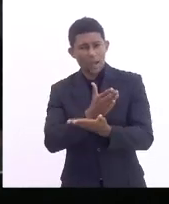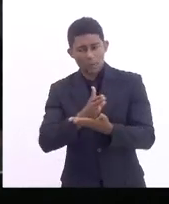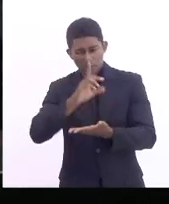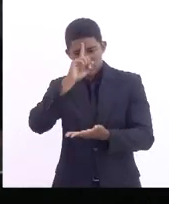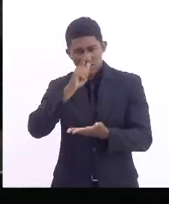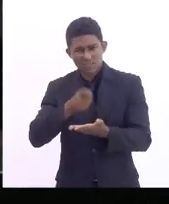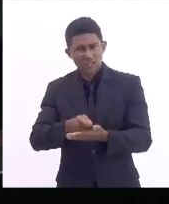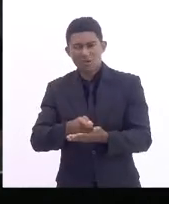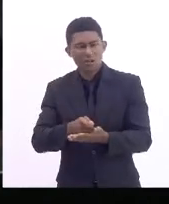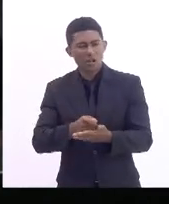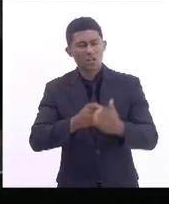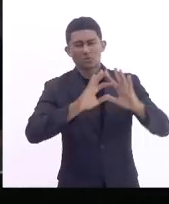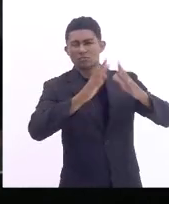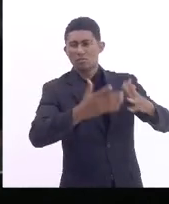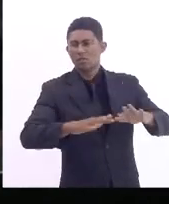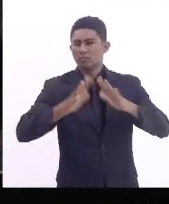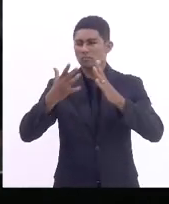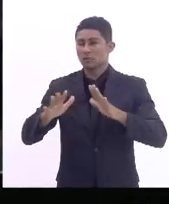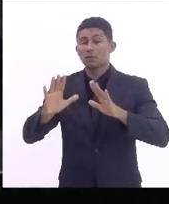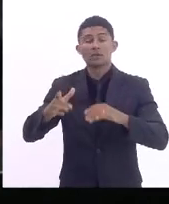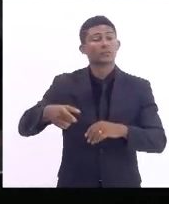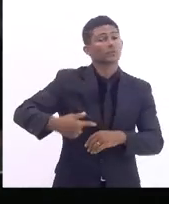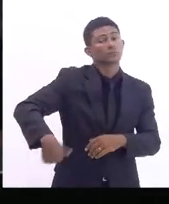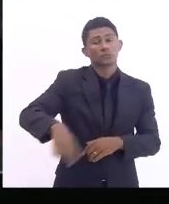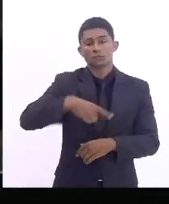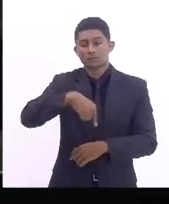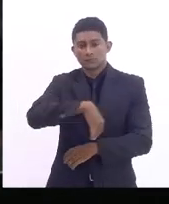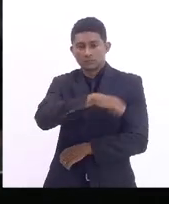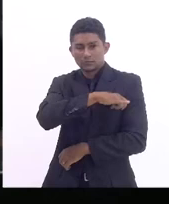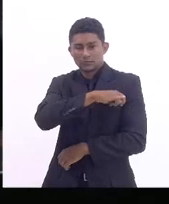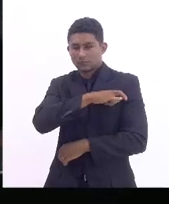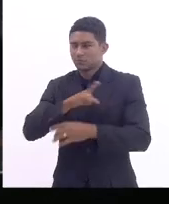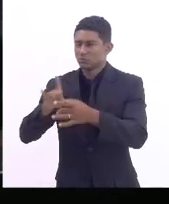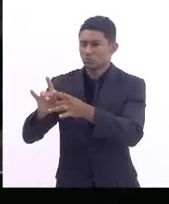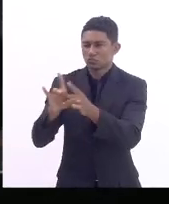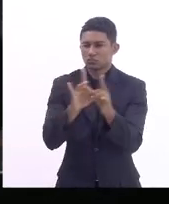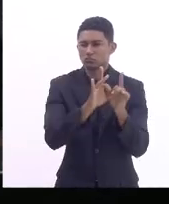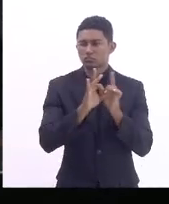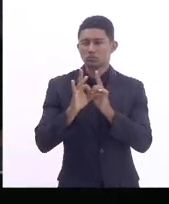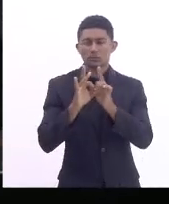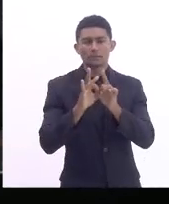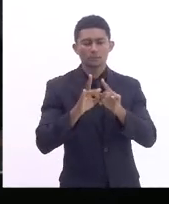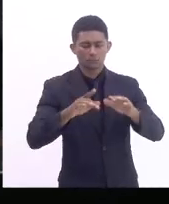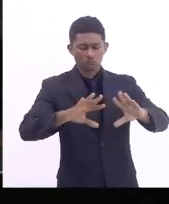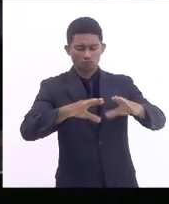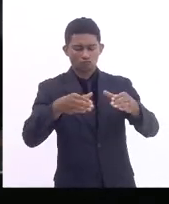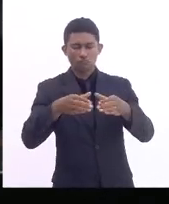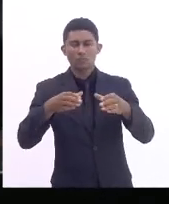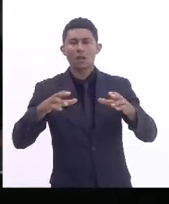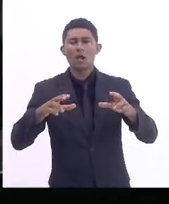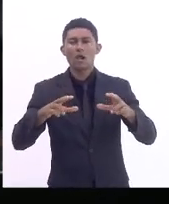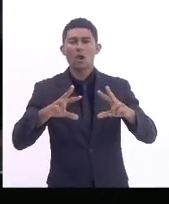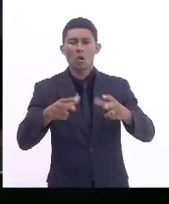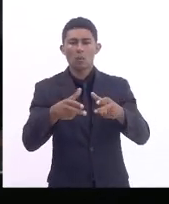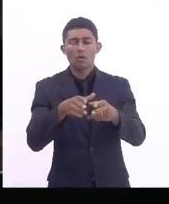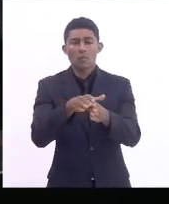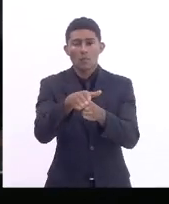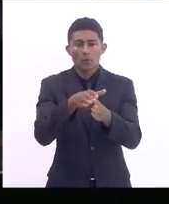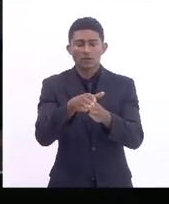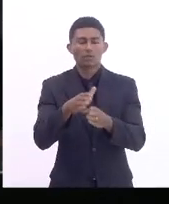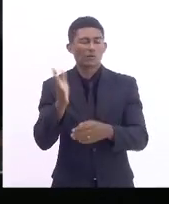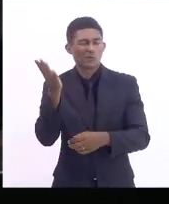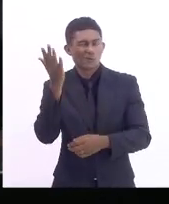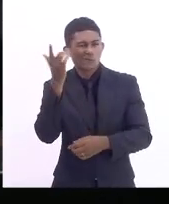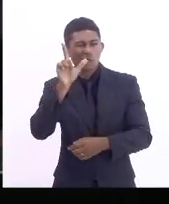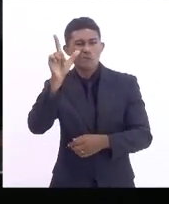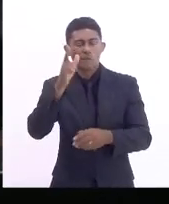profissionais a gente se uniu no estado do Rio de Janeiro reforçamos a presença do Conselho e conseguimos faltas importantes